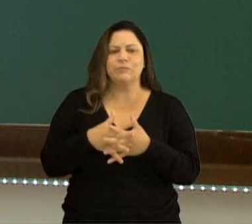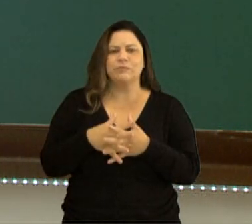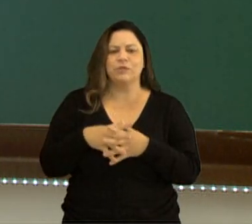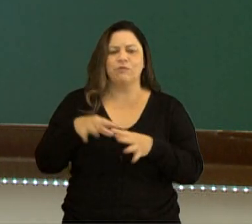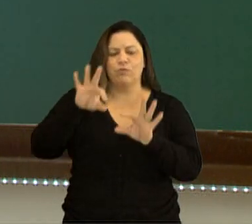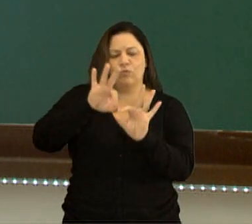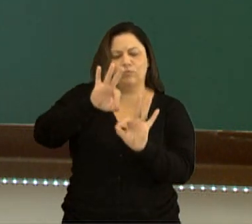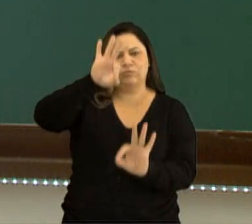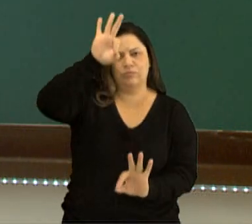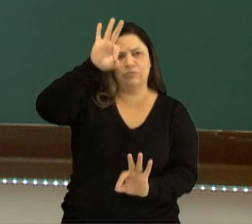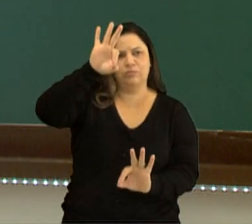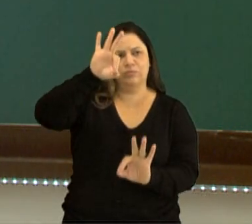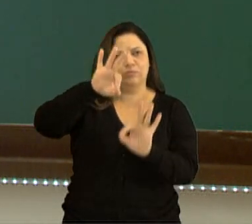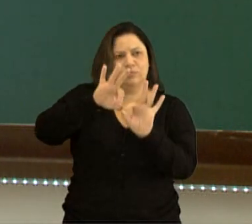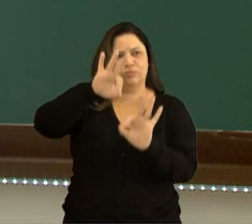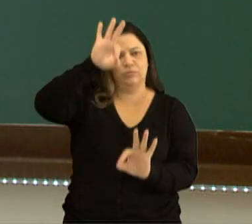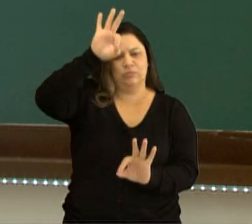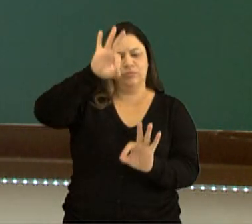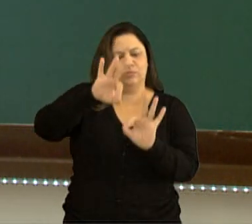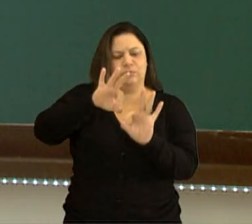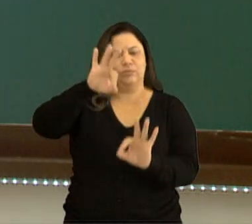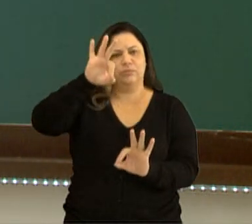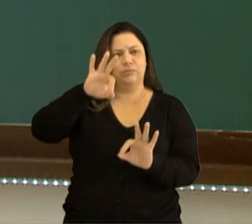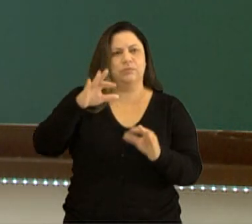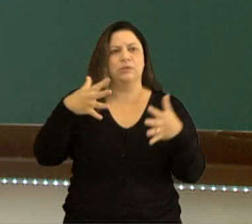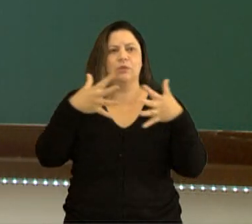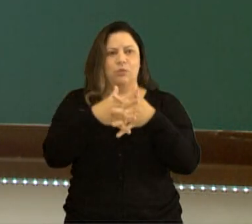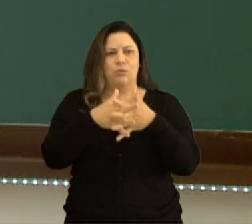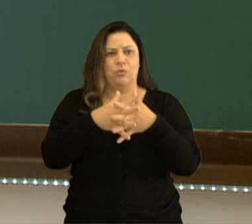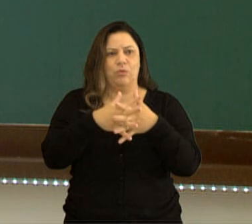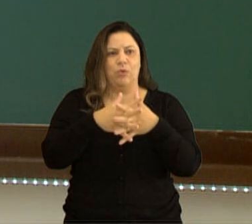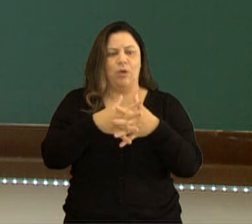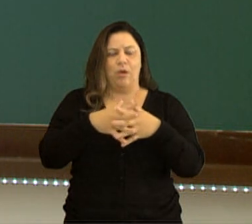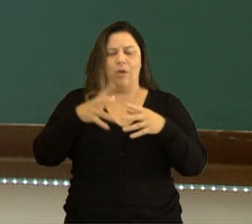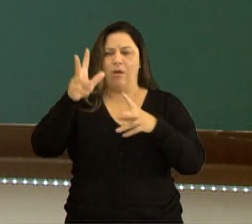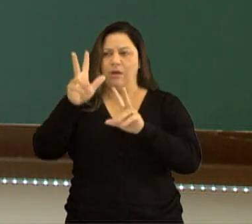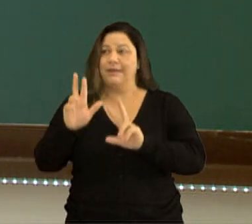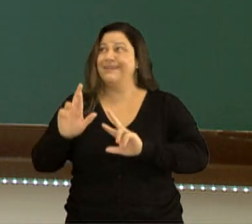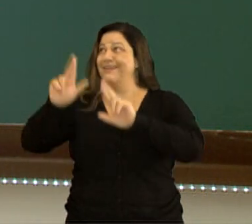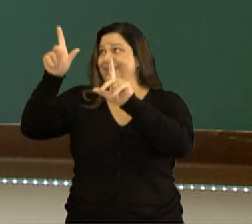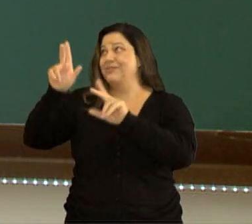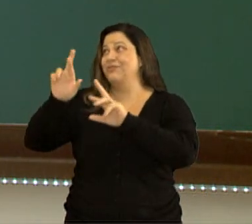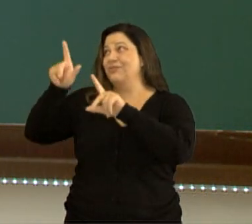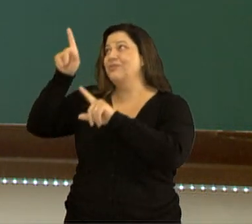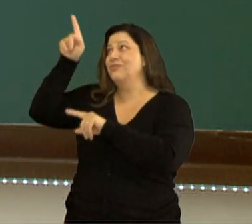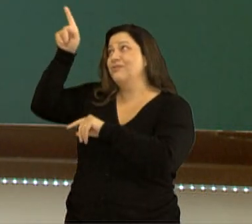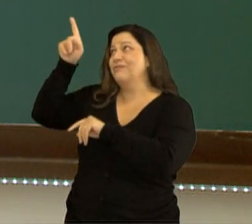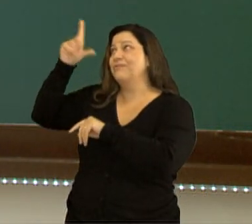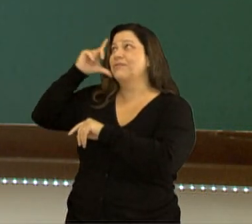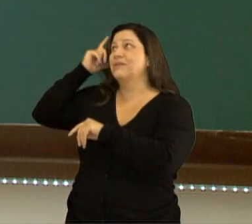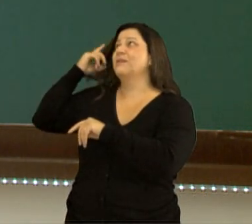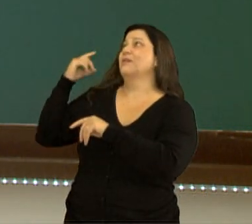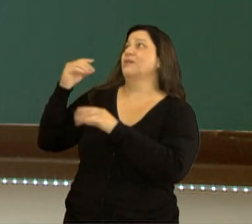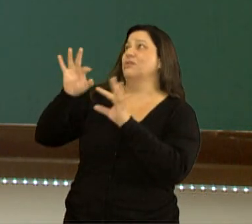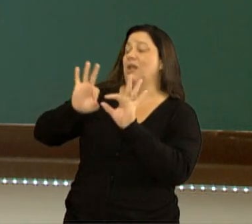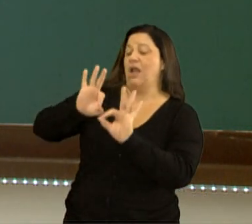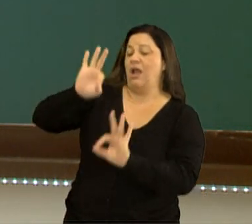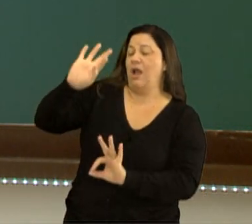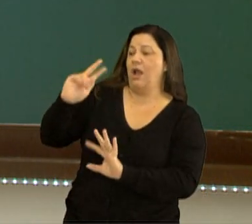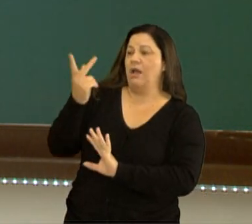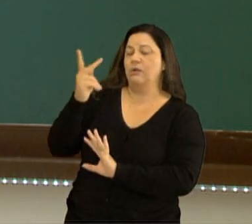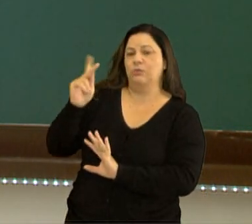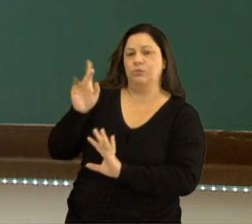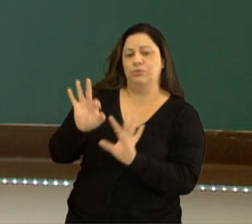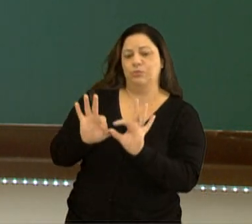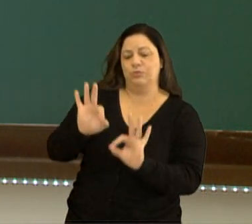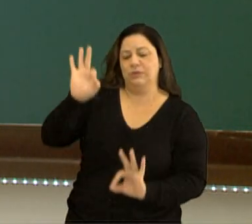esta geratriz aqui. Veja que aqui a geratriz é diferente da altura. A altura, então, é a distância entre as